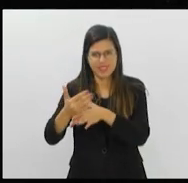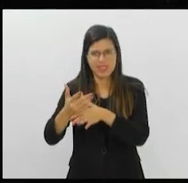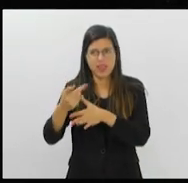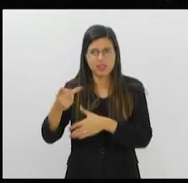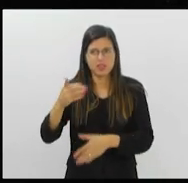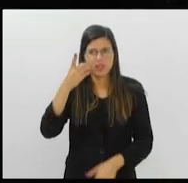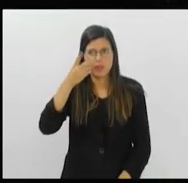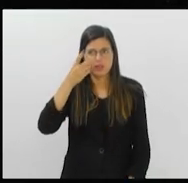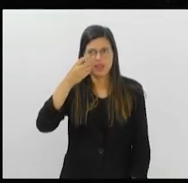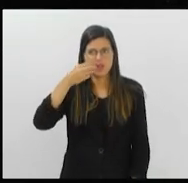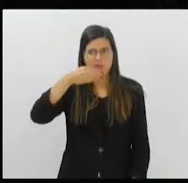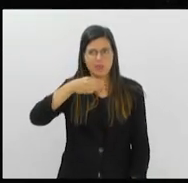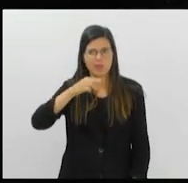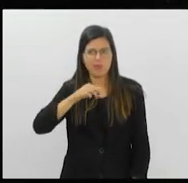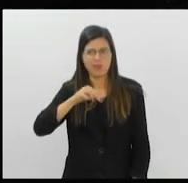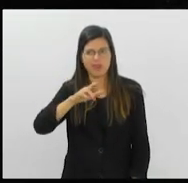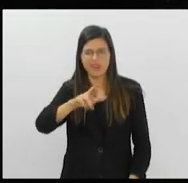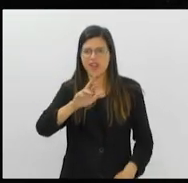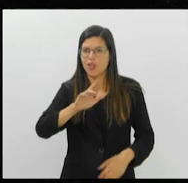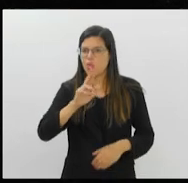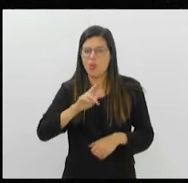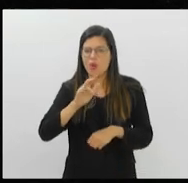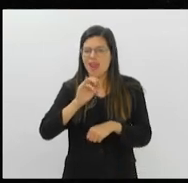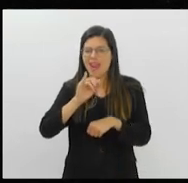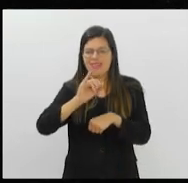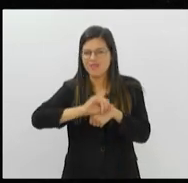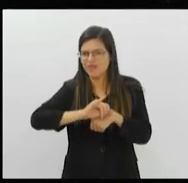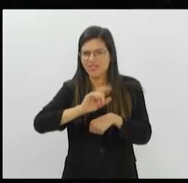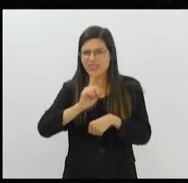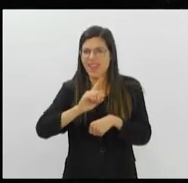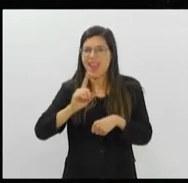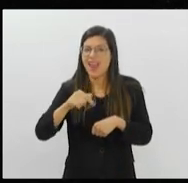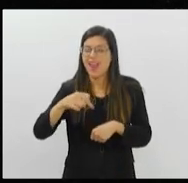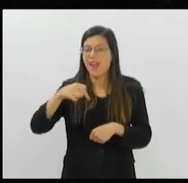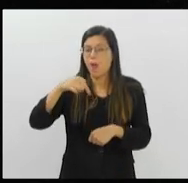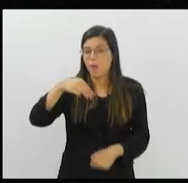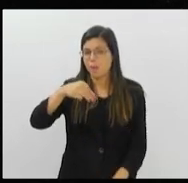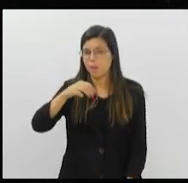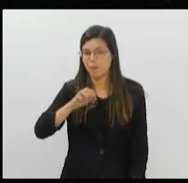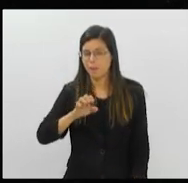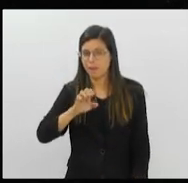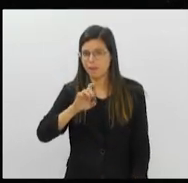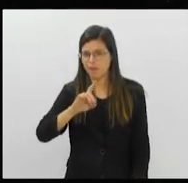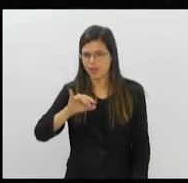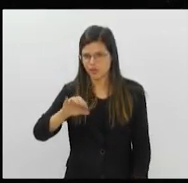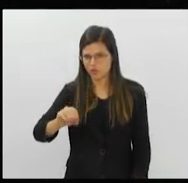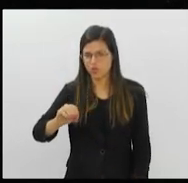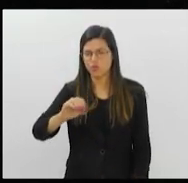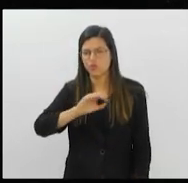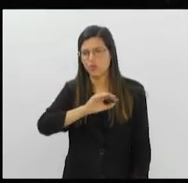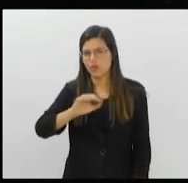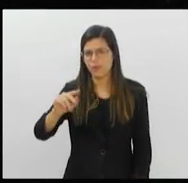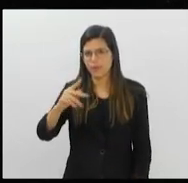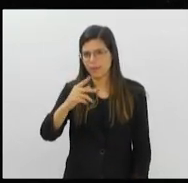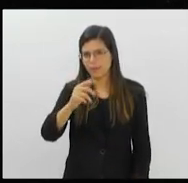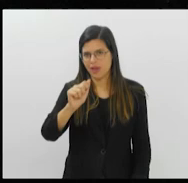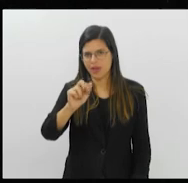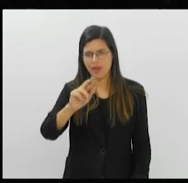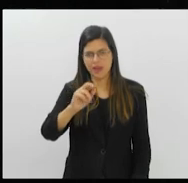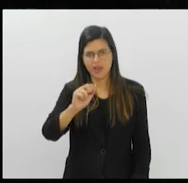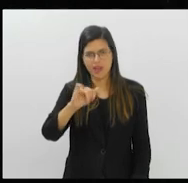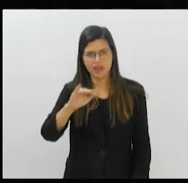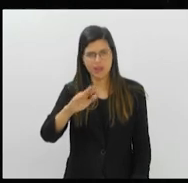é a Volta Redonda, não. É o Médio Paraíba inteiro. O Médio Paraíba inteiro. Lá, no